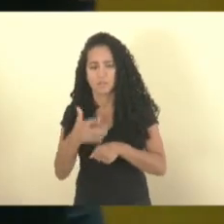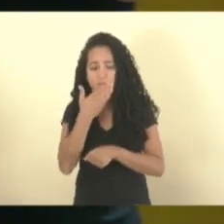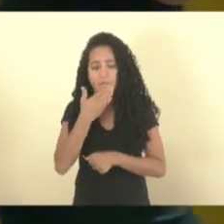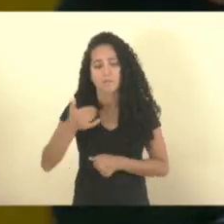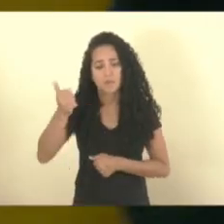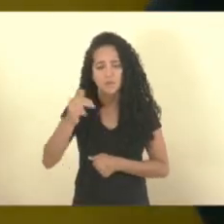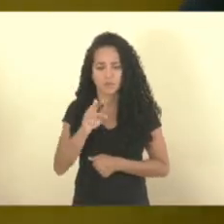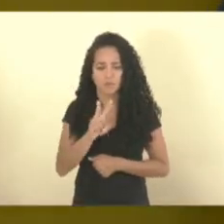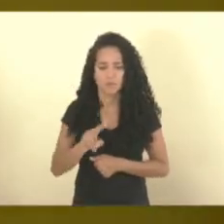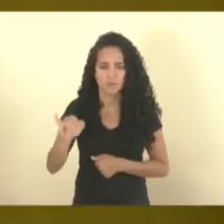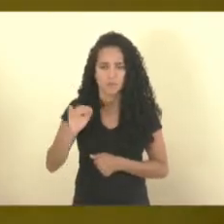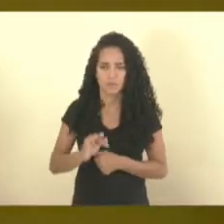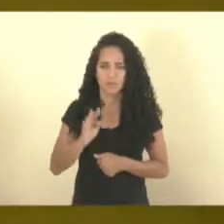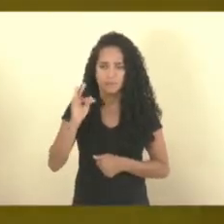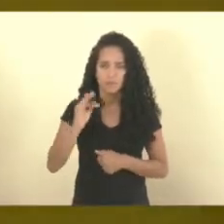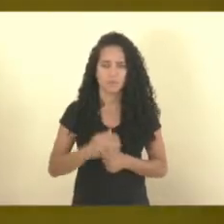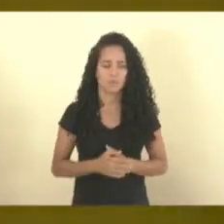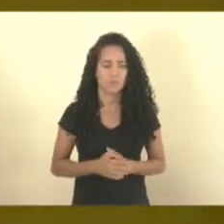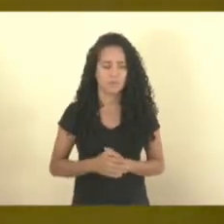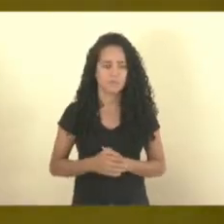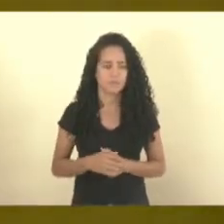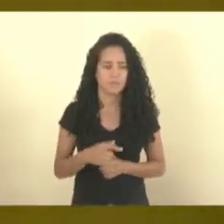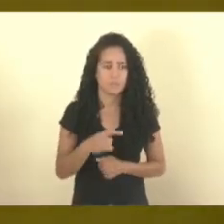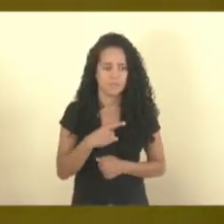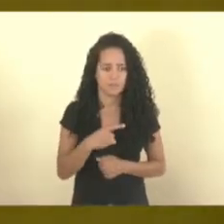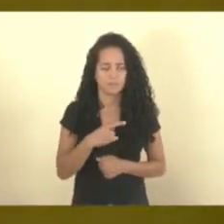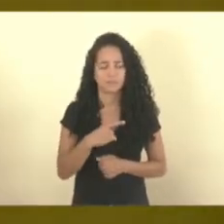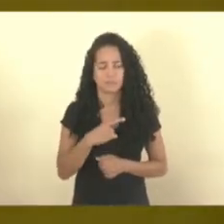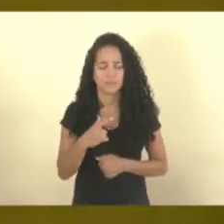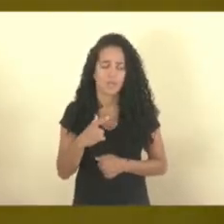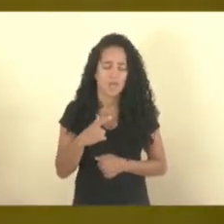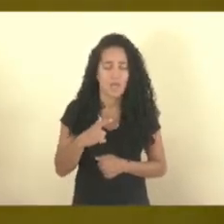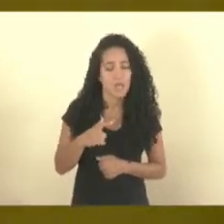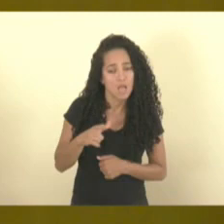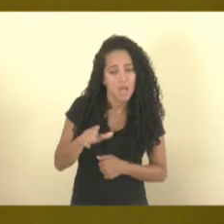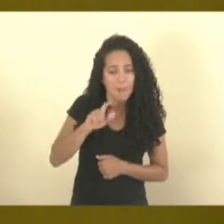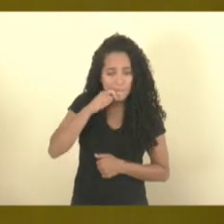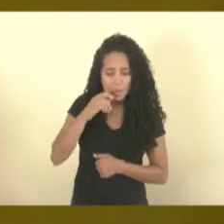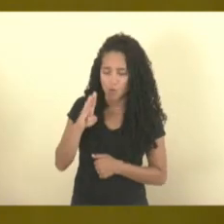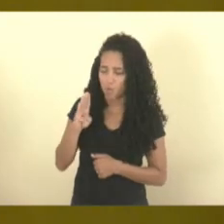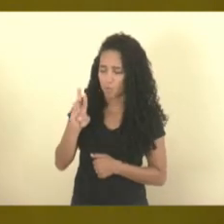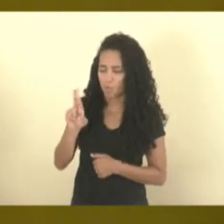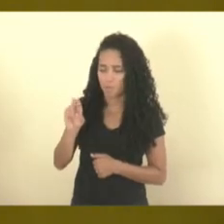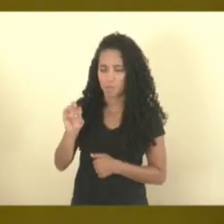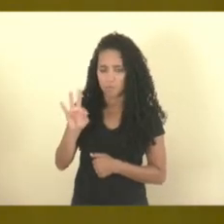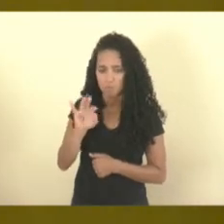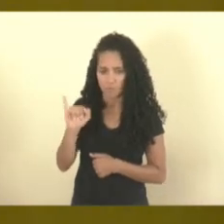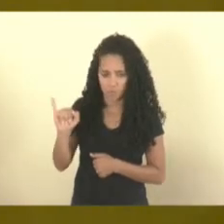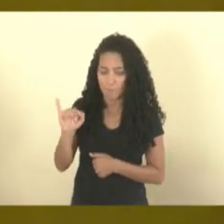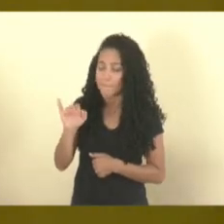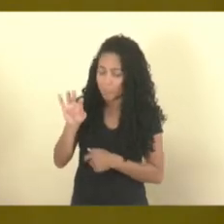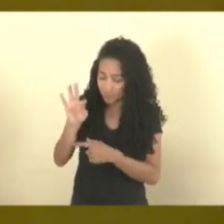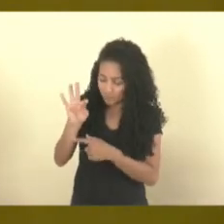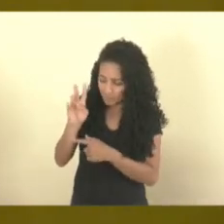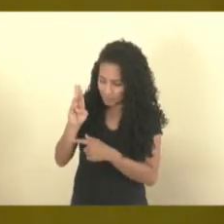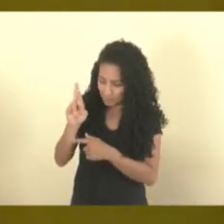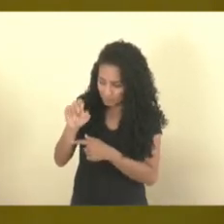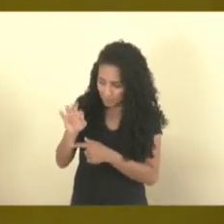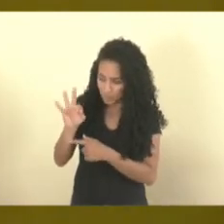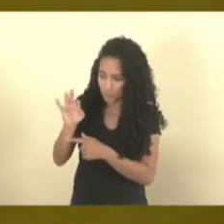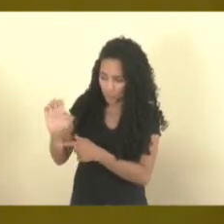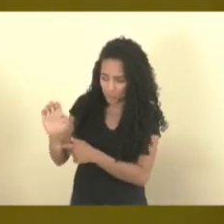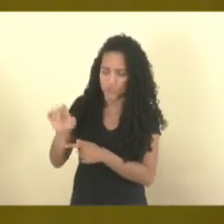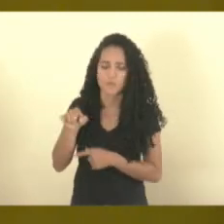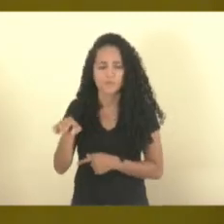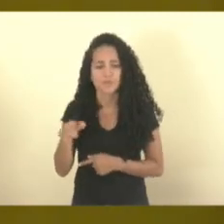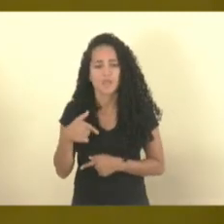parabenizo o deputado Adilson Espíndola, autor da matéria, e faço, senhor presidente, uma cobrança aqui em público, ao vivo, que